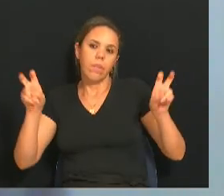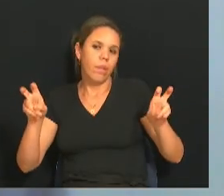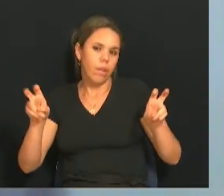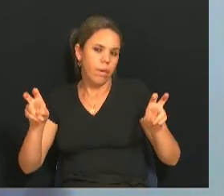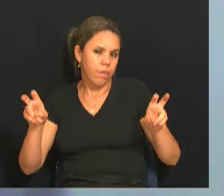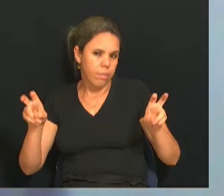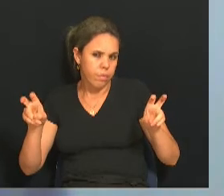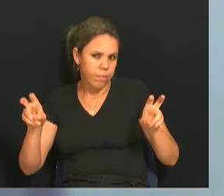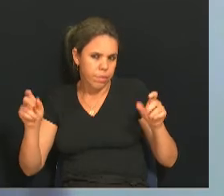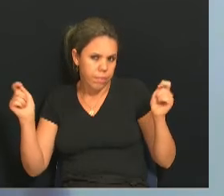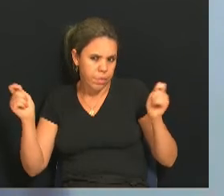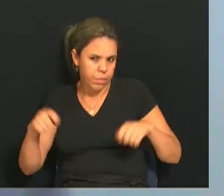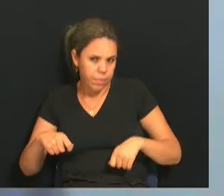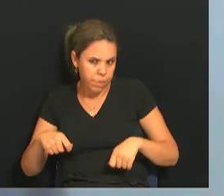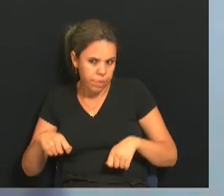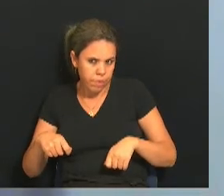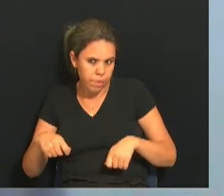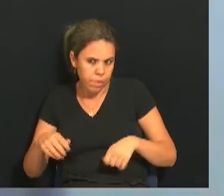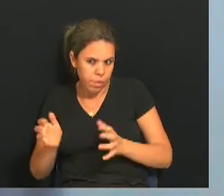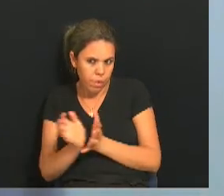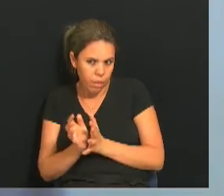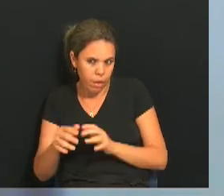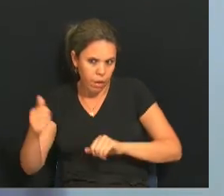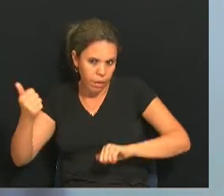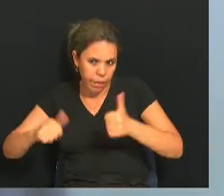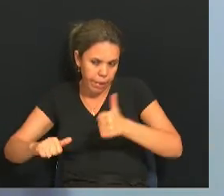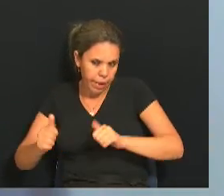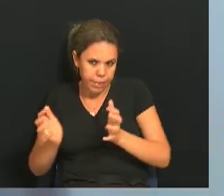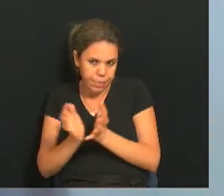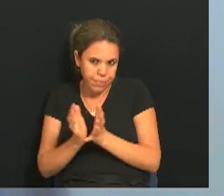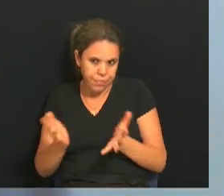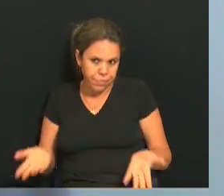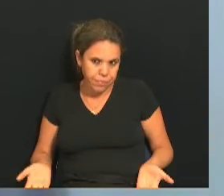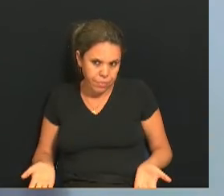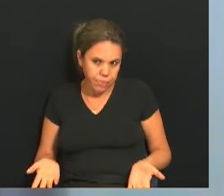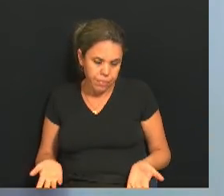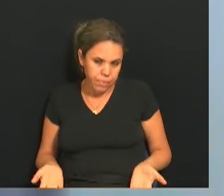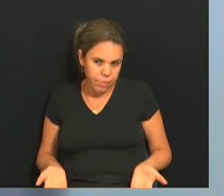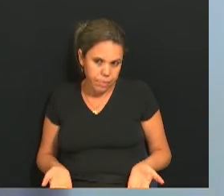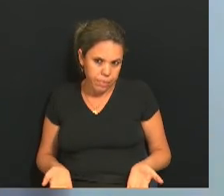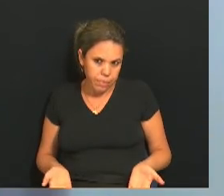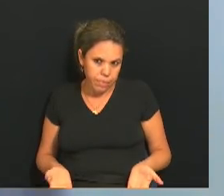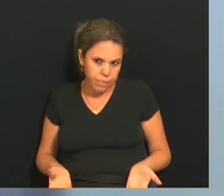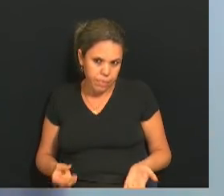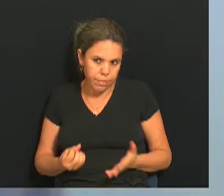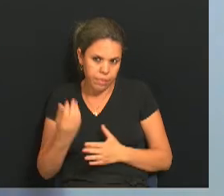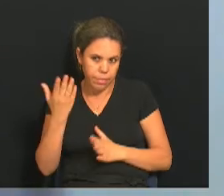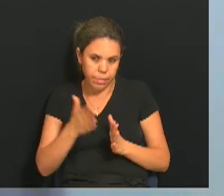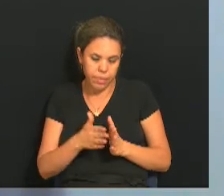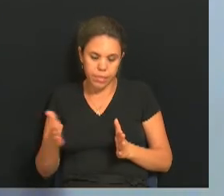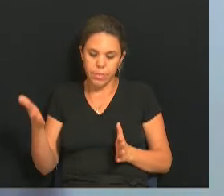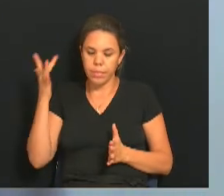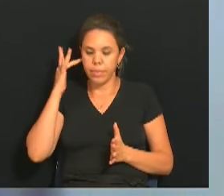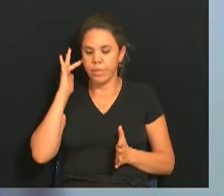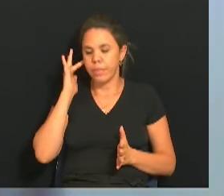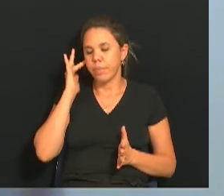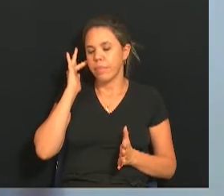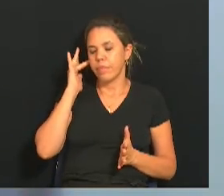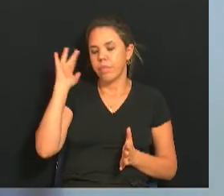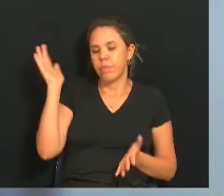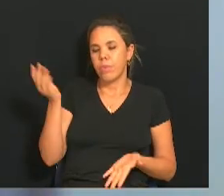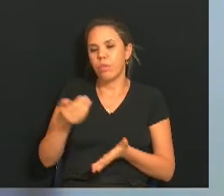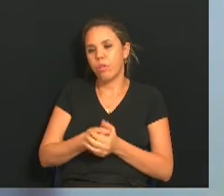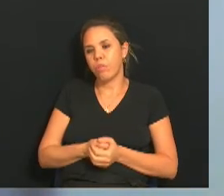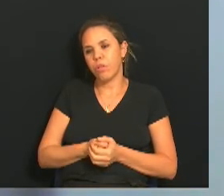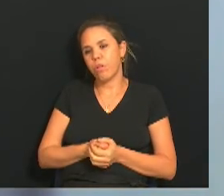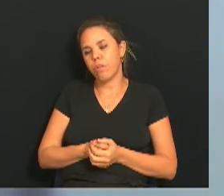as comissões próprias de avaliação das unidades, os colegiados que vão surgindo, né? Então, acho que era